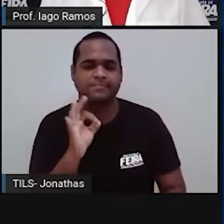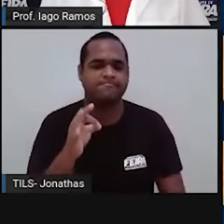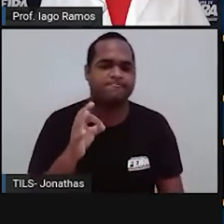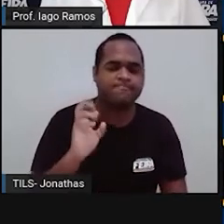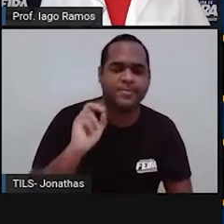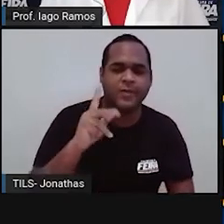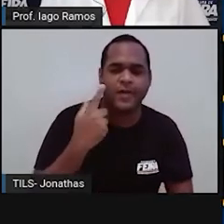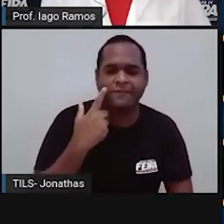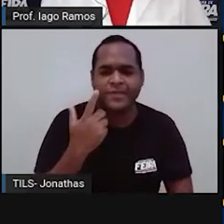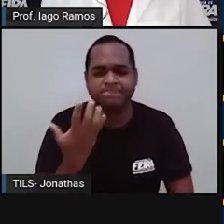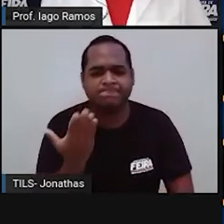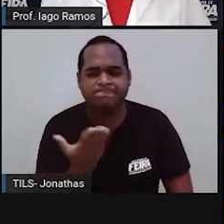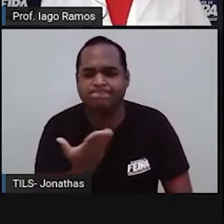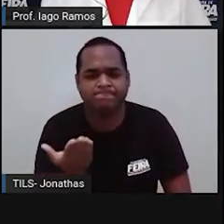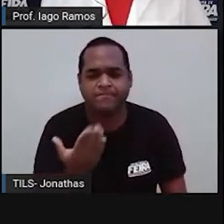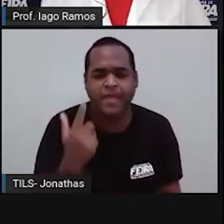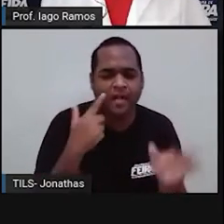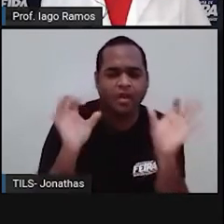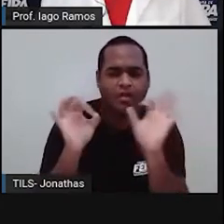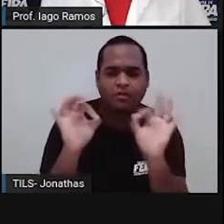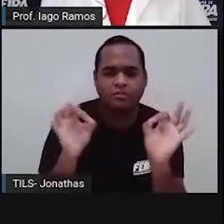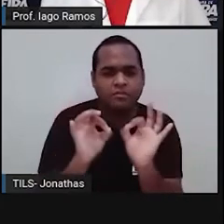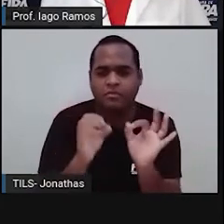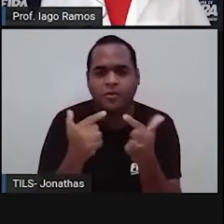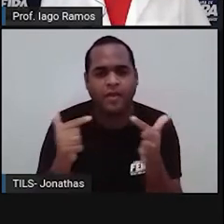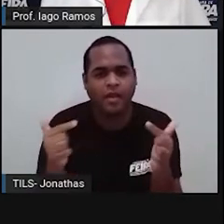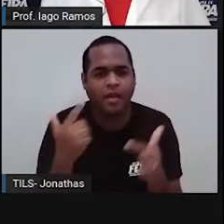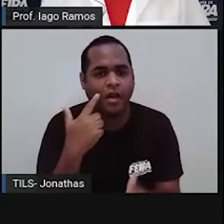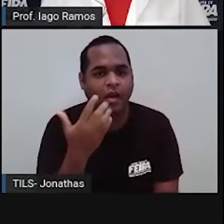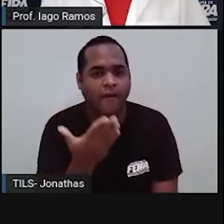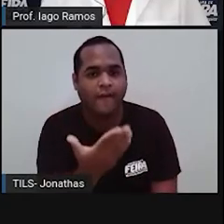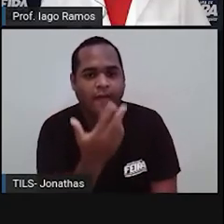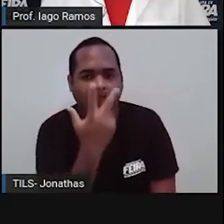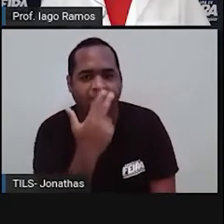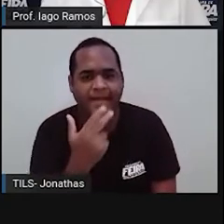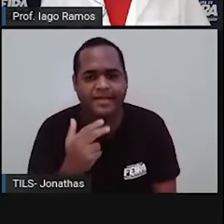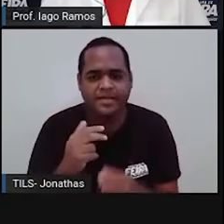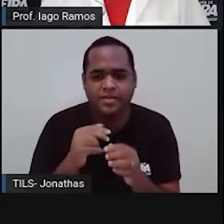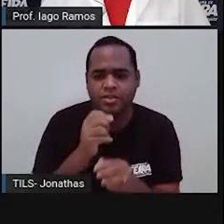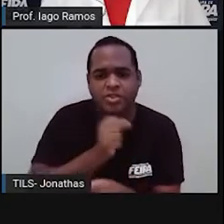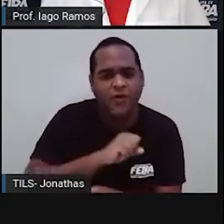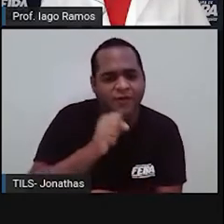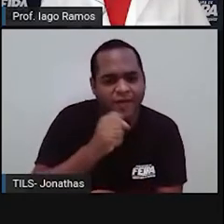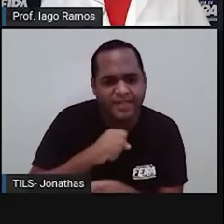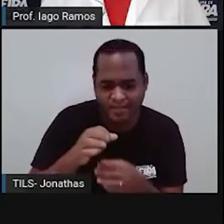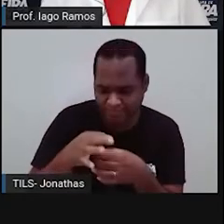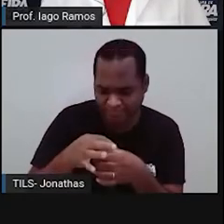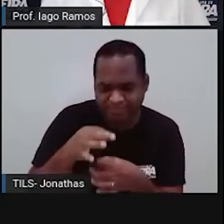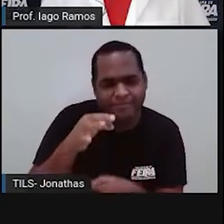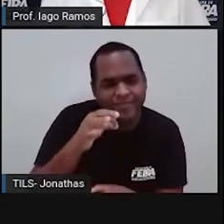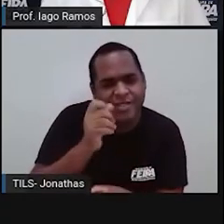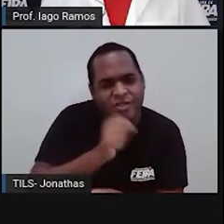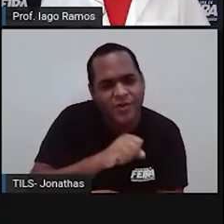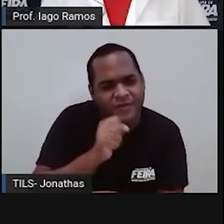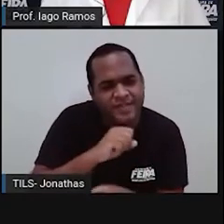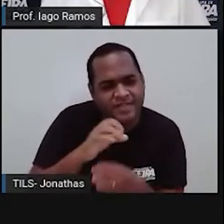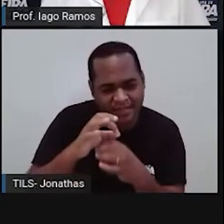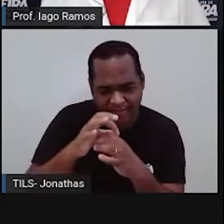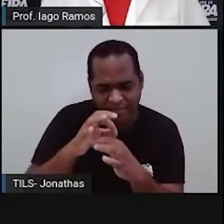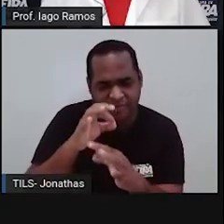Se nenhuma dessas foi. Olha ali a casquinha do sorvete. A casquinha do sorvete